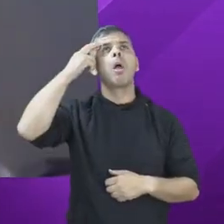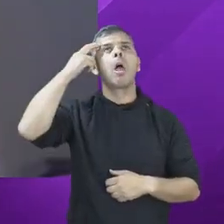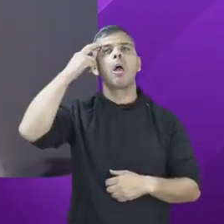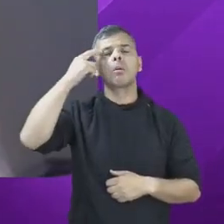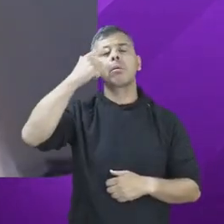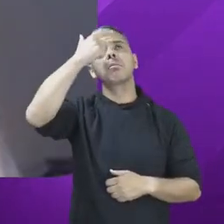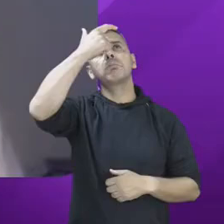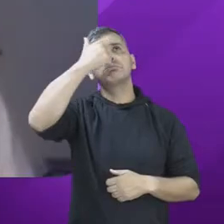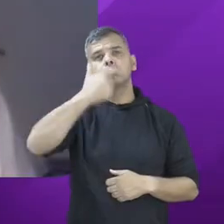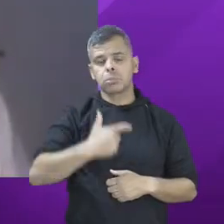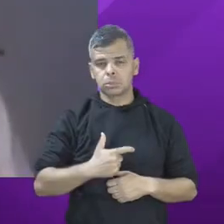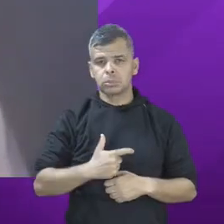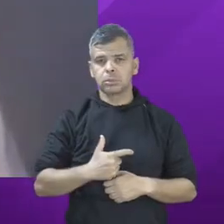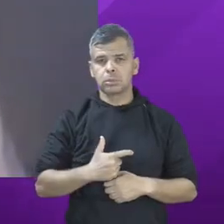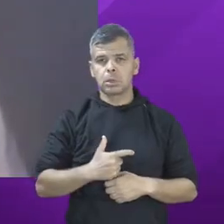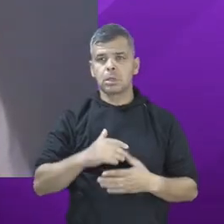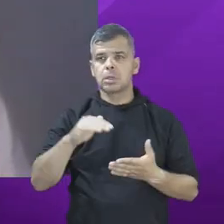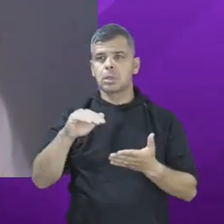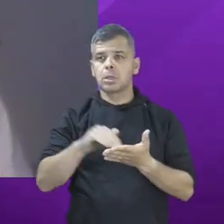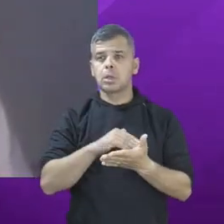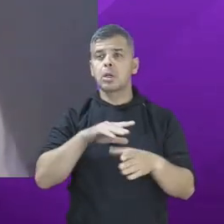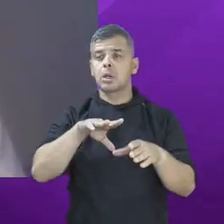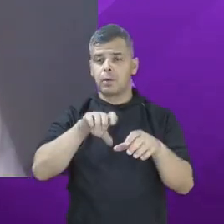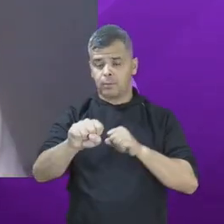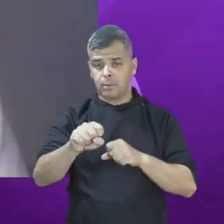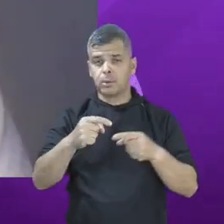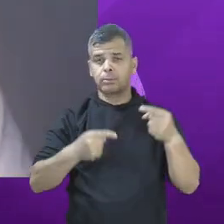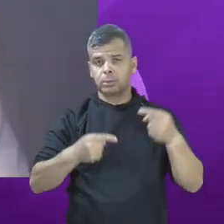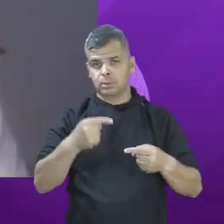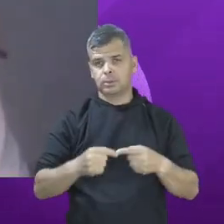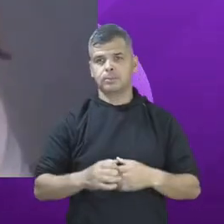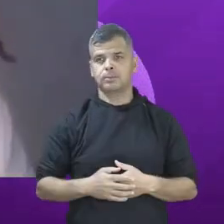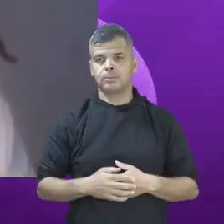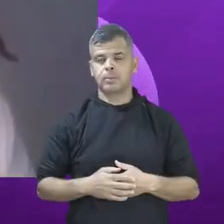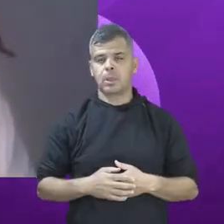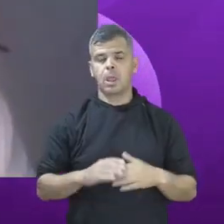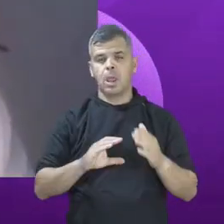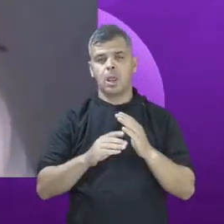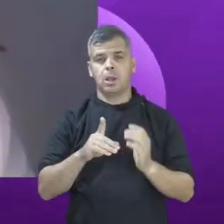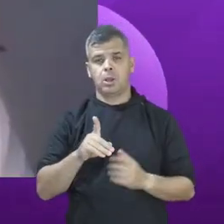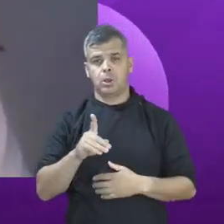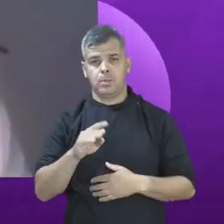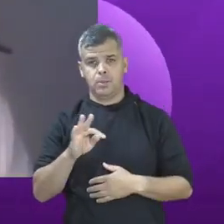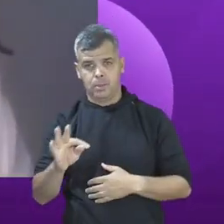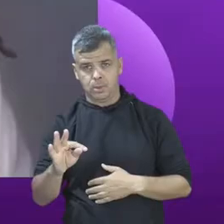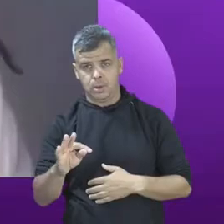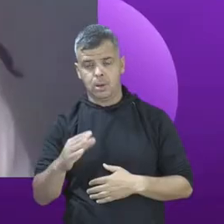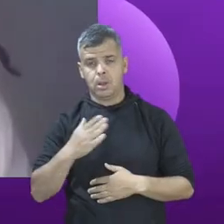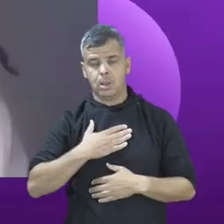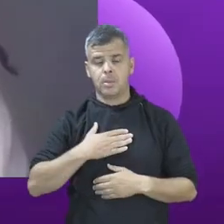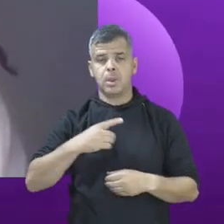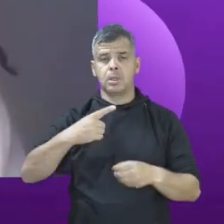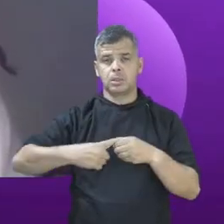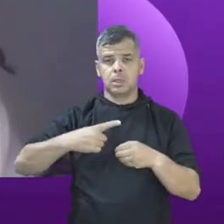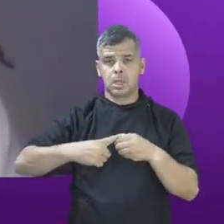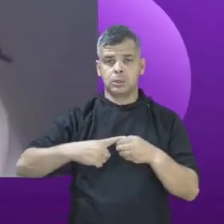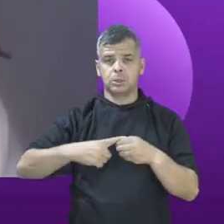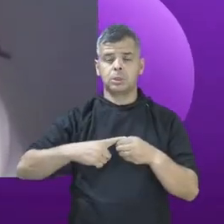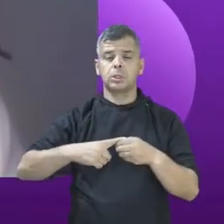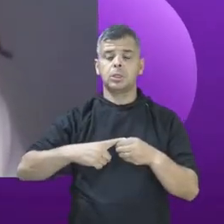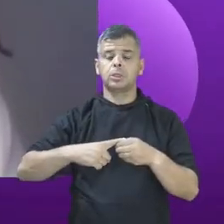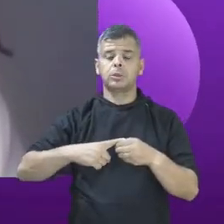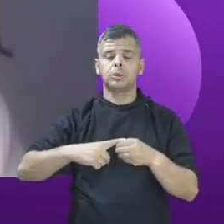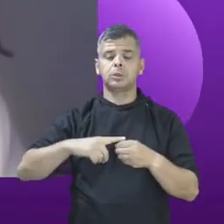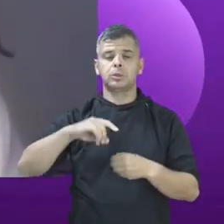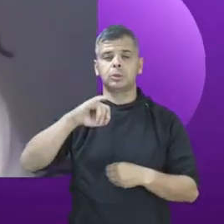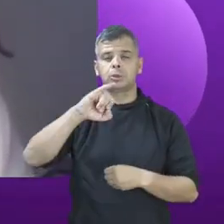eu era secretária de formação política, do PT aqui da minha cidade, de Juiz de Fora. Durante um